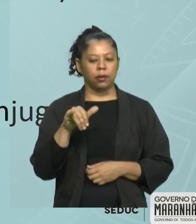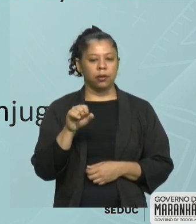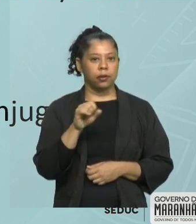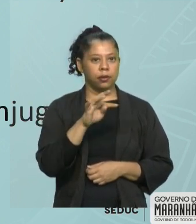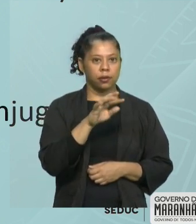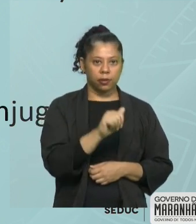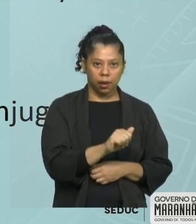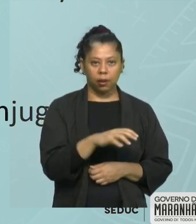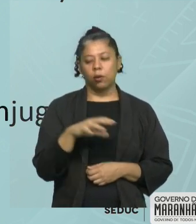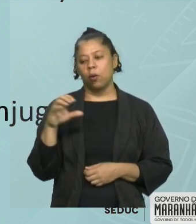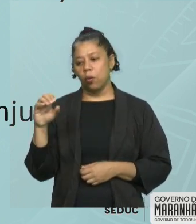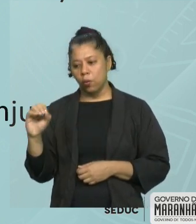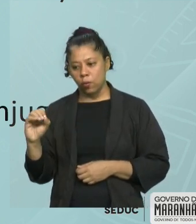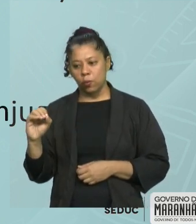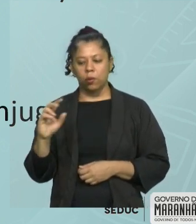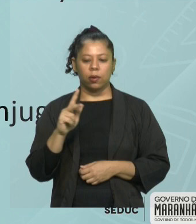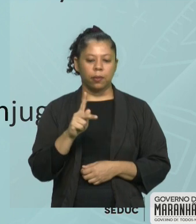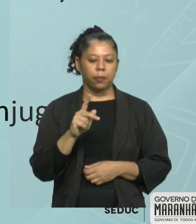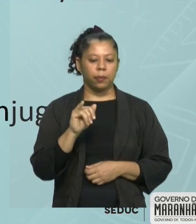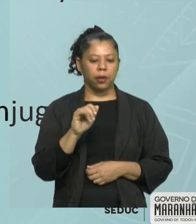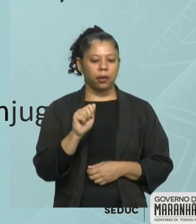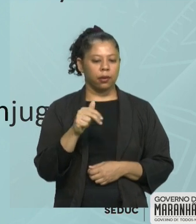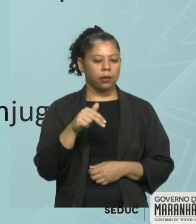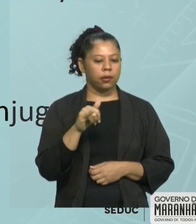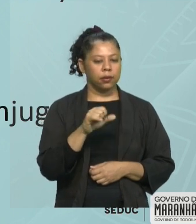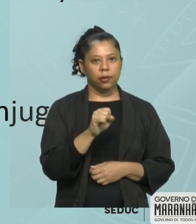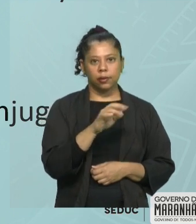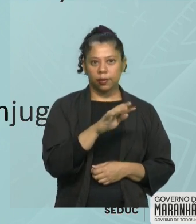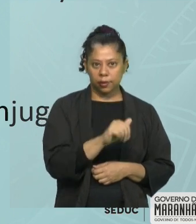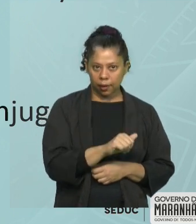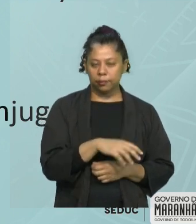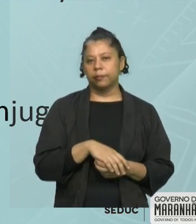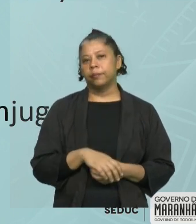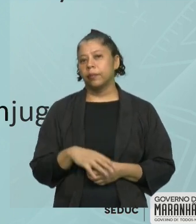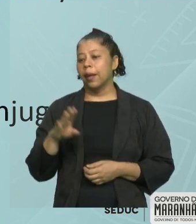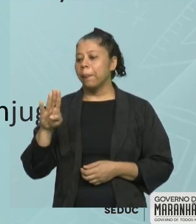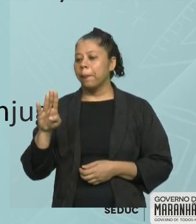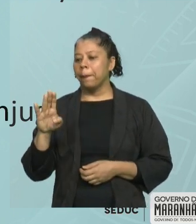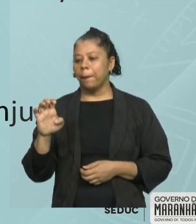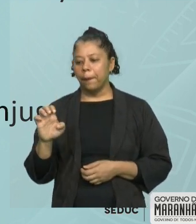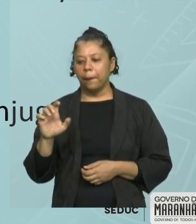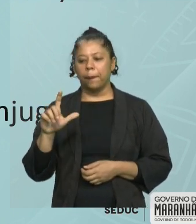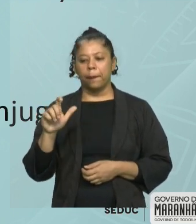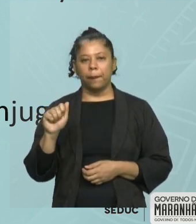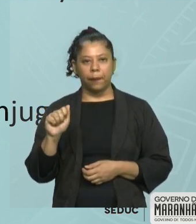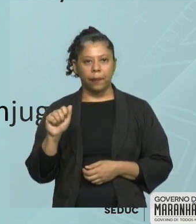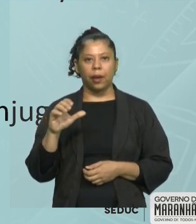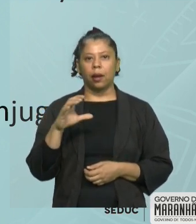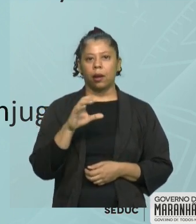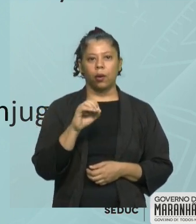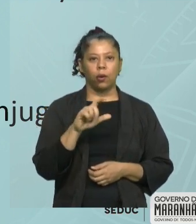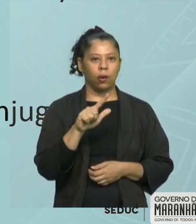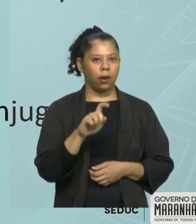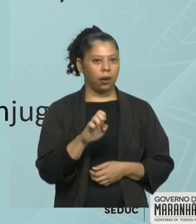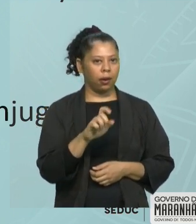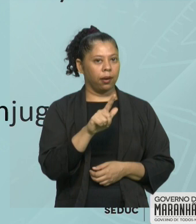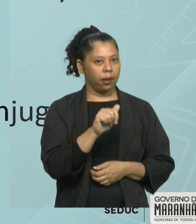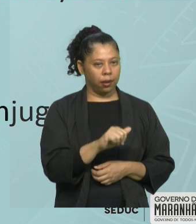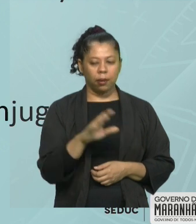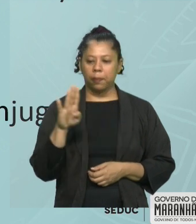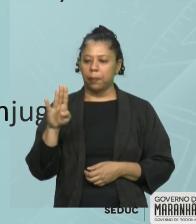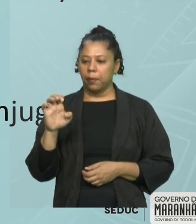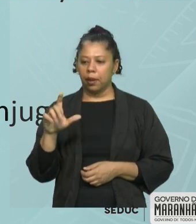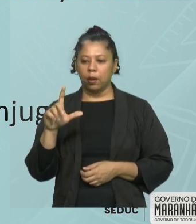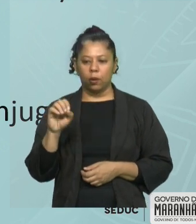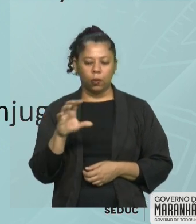Belo colega, bela colega. E ainda os sobrecomuns. Eu coloquei